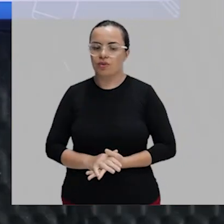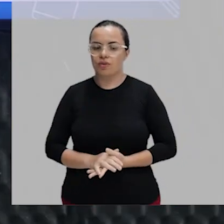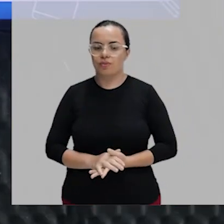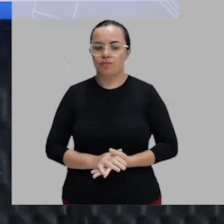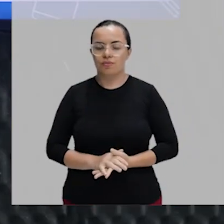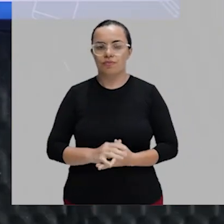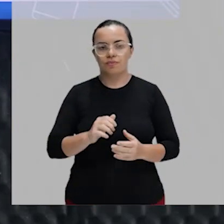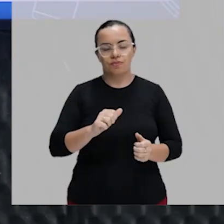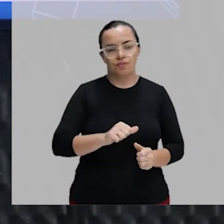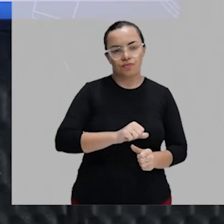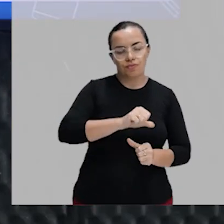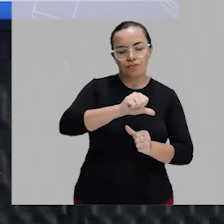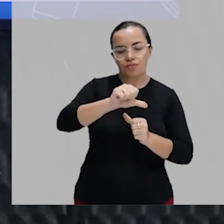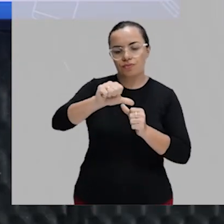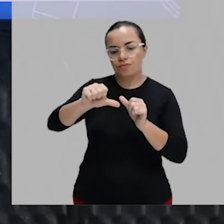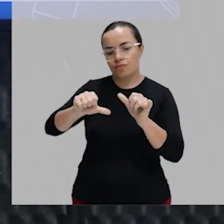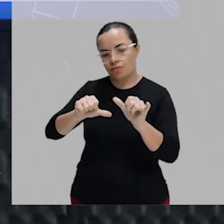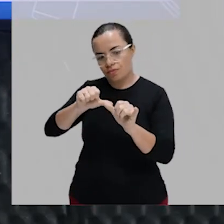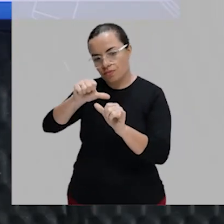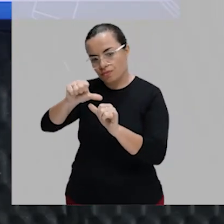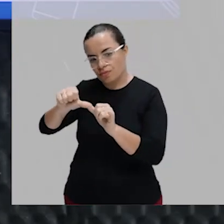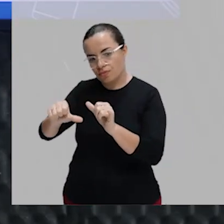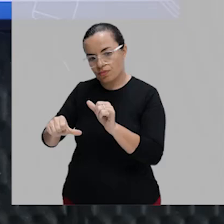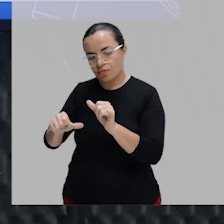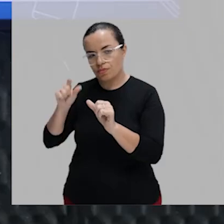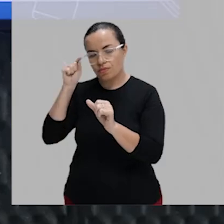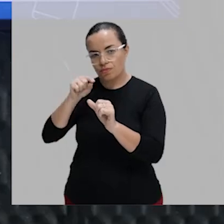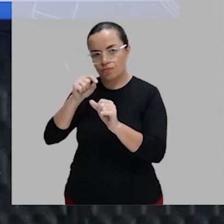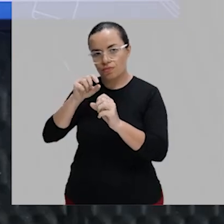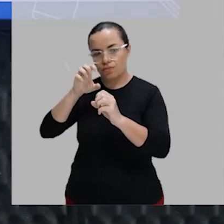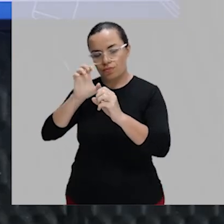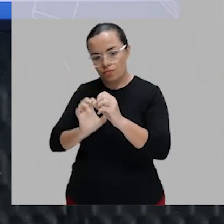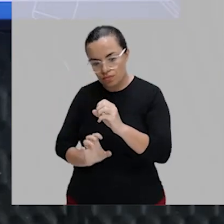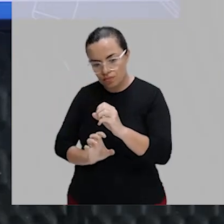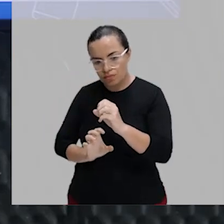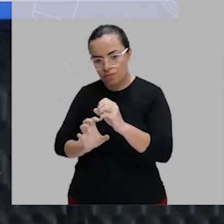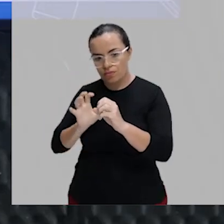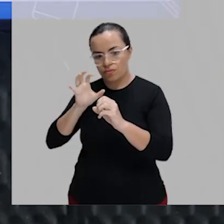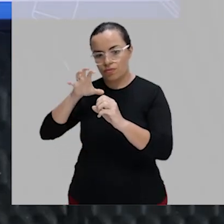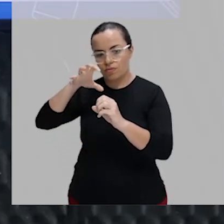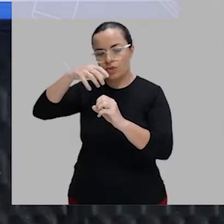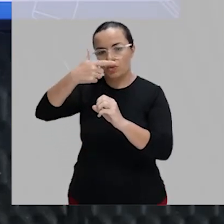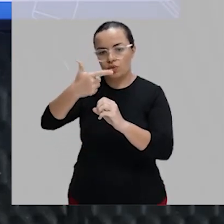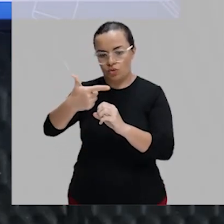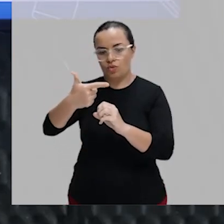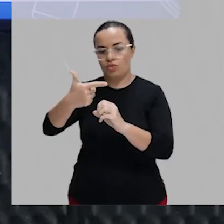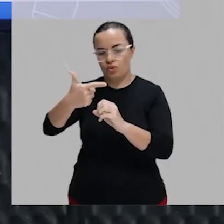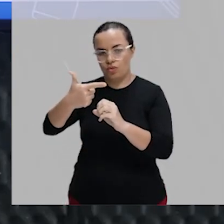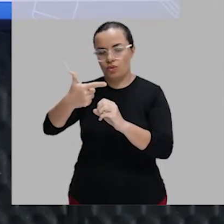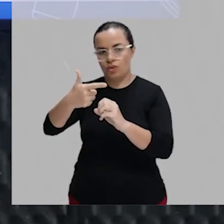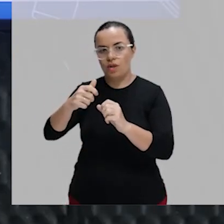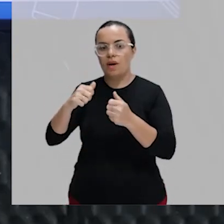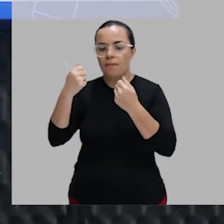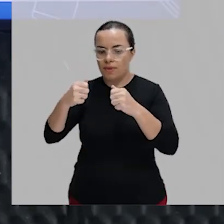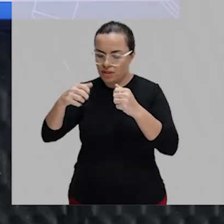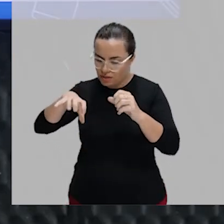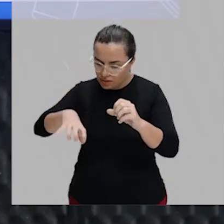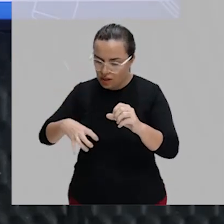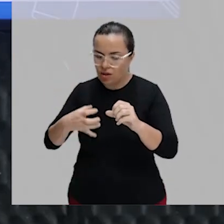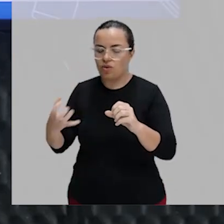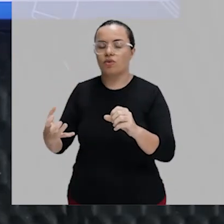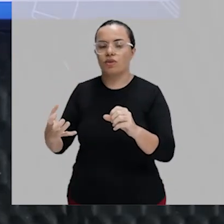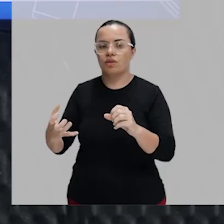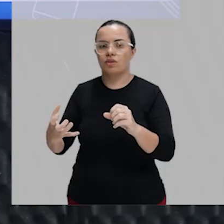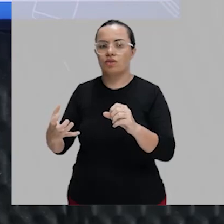vai se converter no substrato 3. Da mesma forma também, se não tiver a enzima C, o substrato